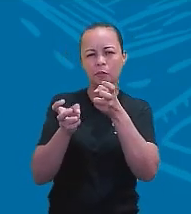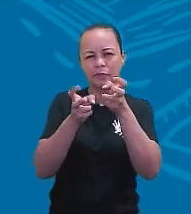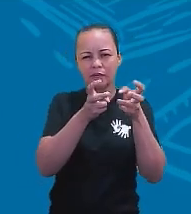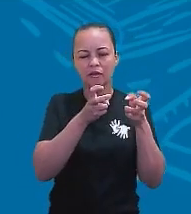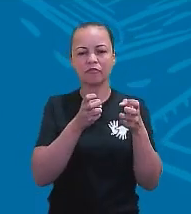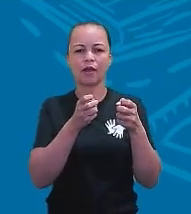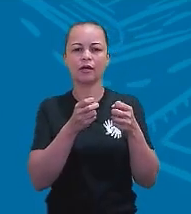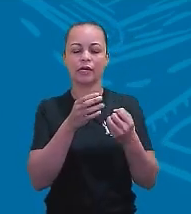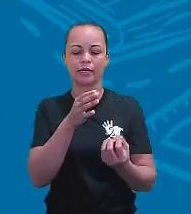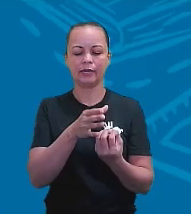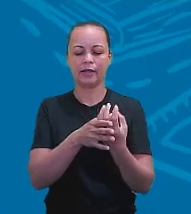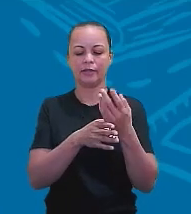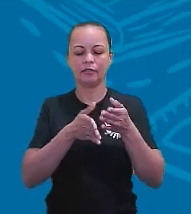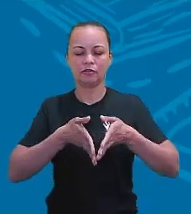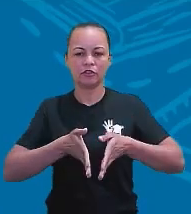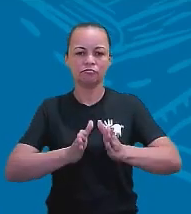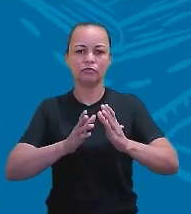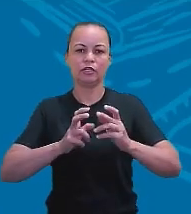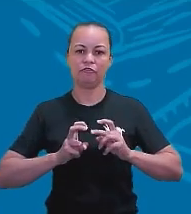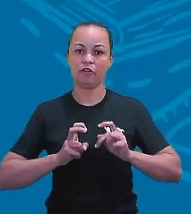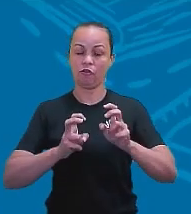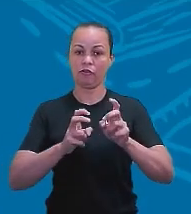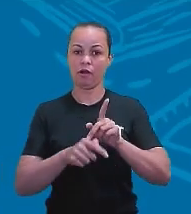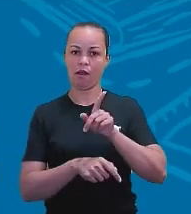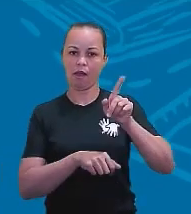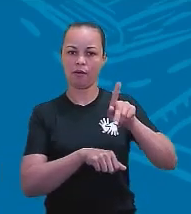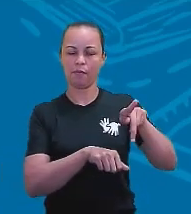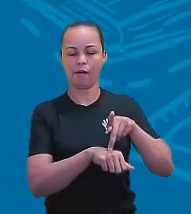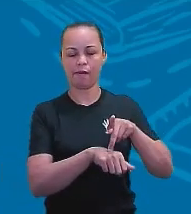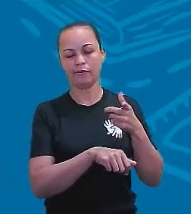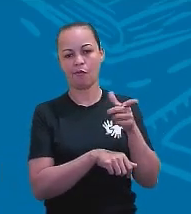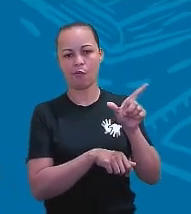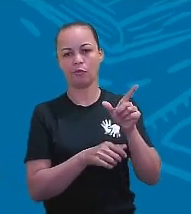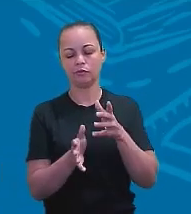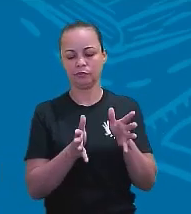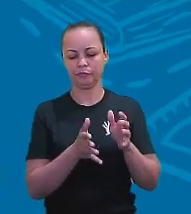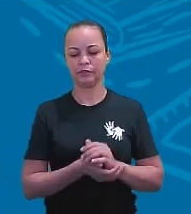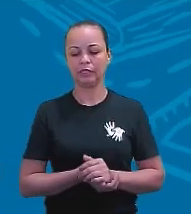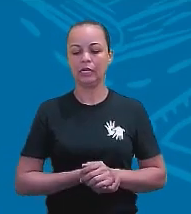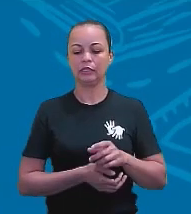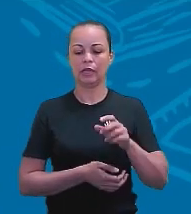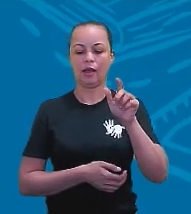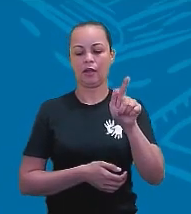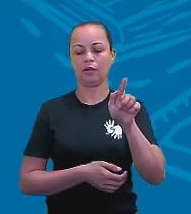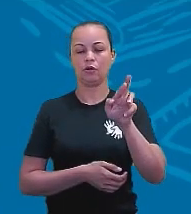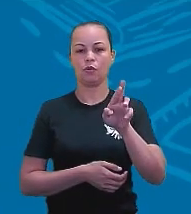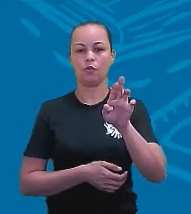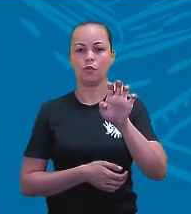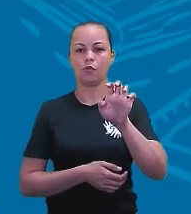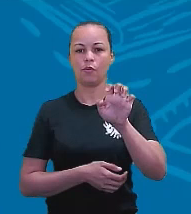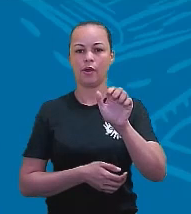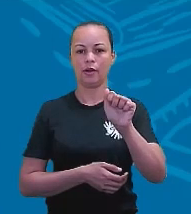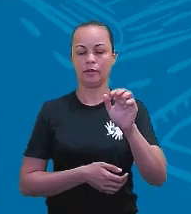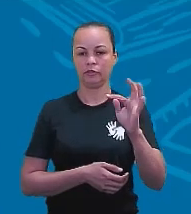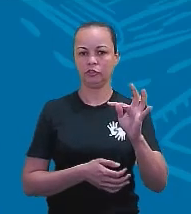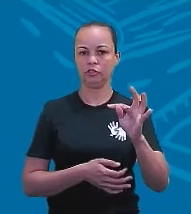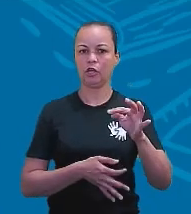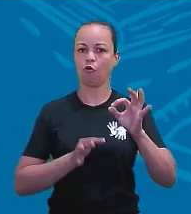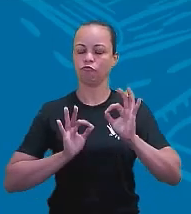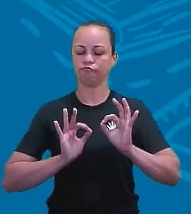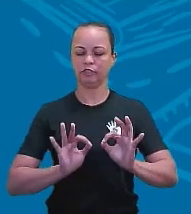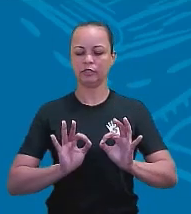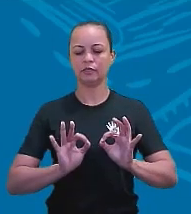a criação das linhas ferroviárias lá. A gente tem essa Great Western, que é a oficial,